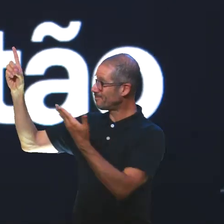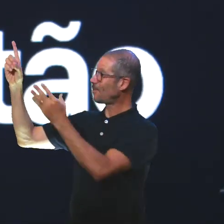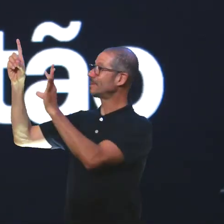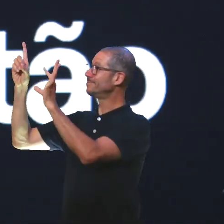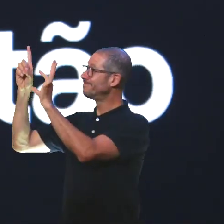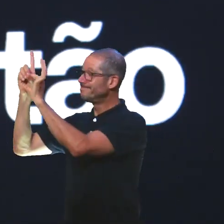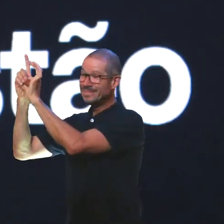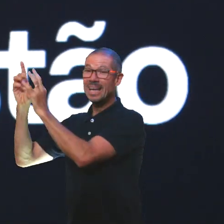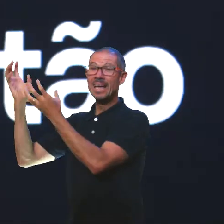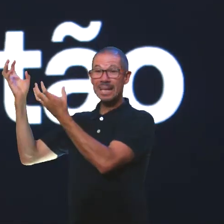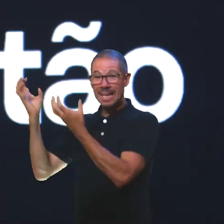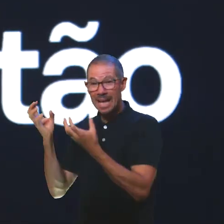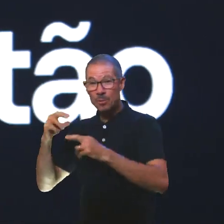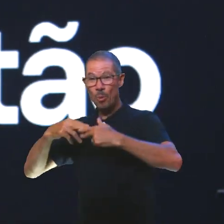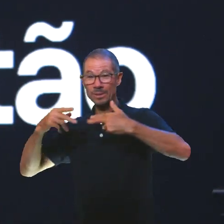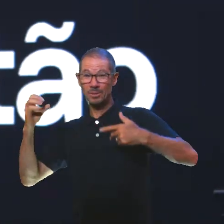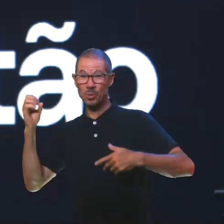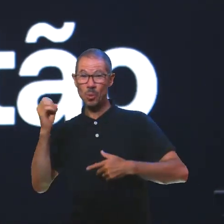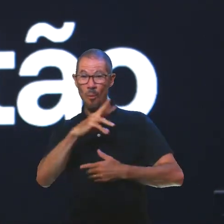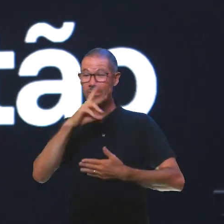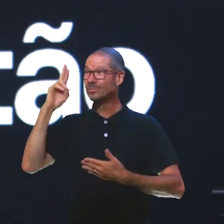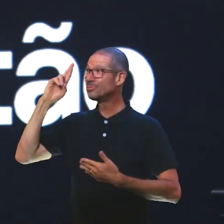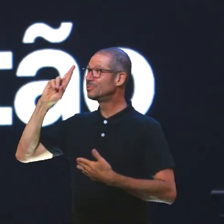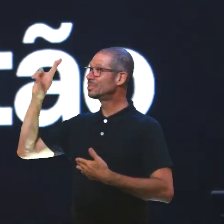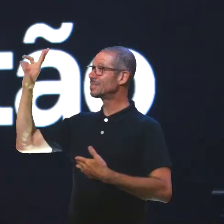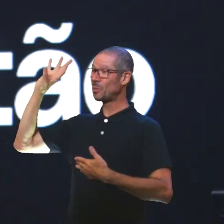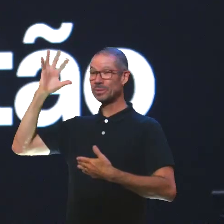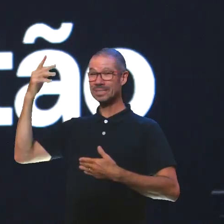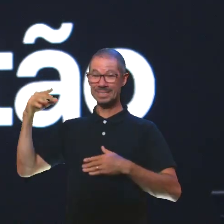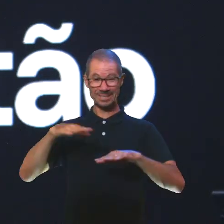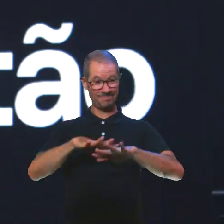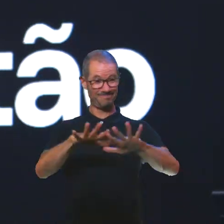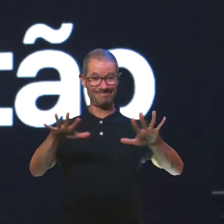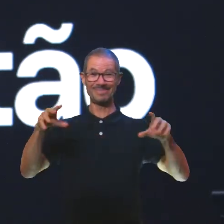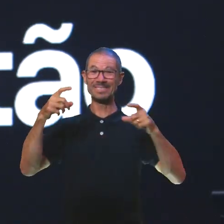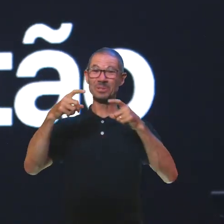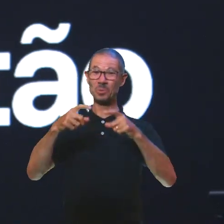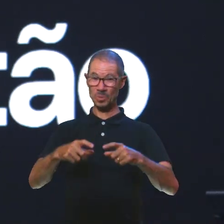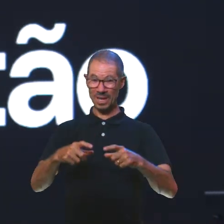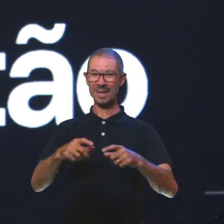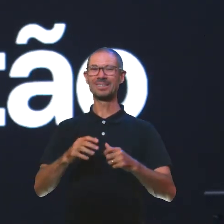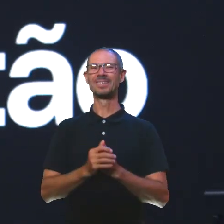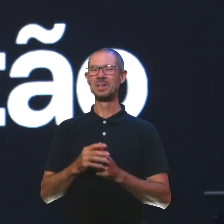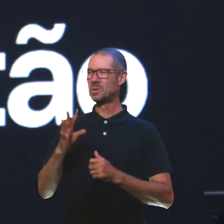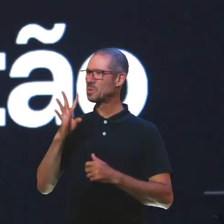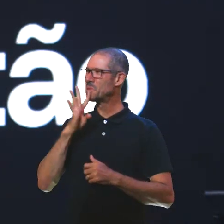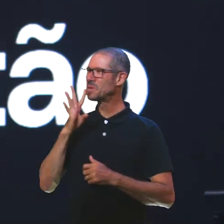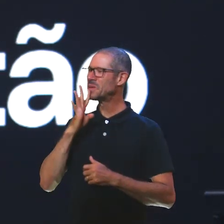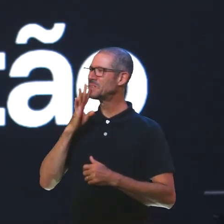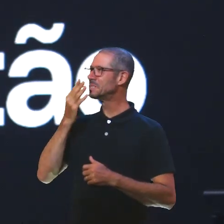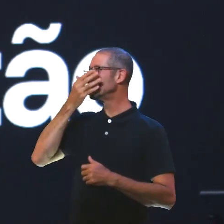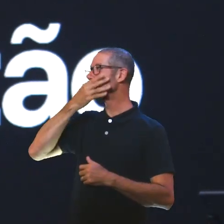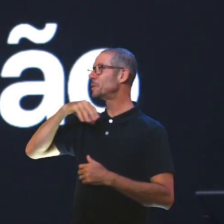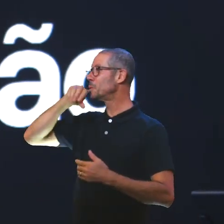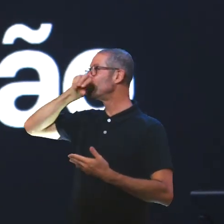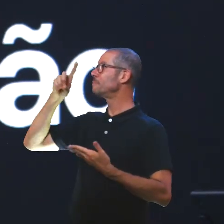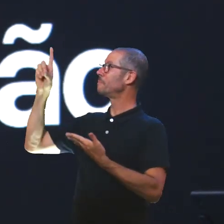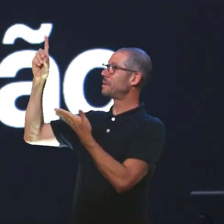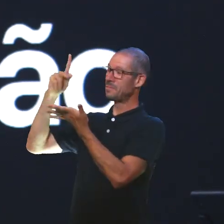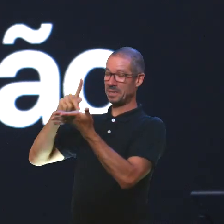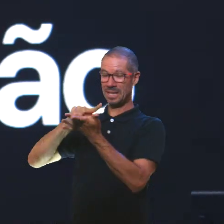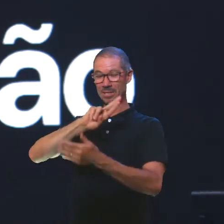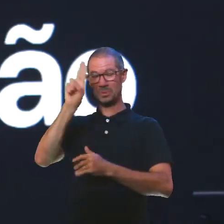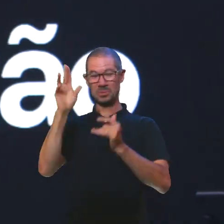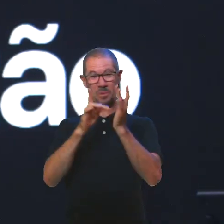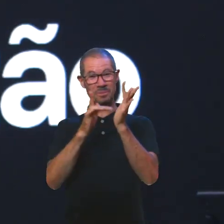quero ver coisas novas do Senhor acontecendo nesse lugar. Daqueles que começam a conhecer o seu Pai de verdade, em nome de